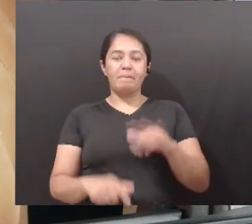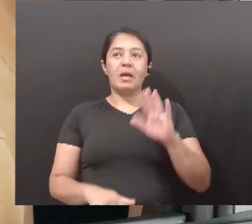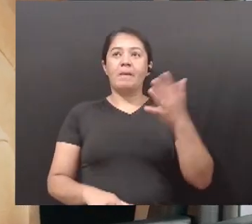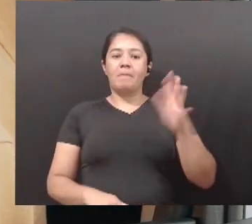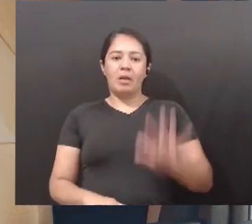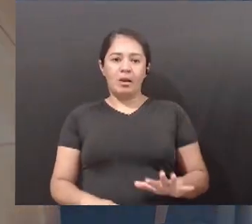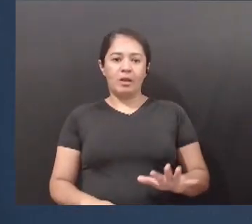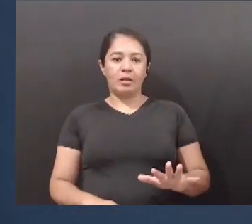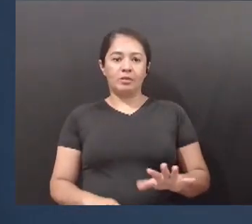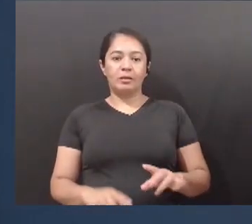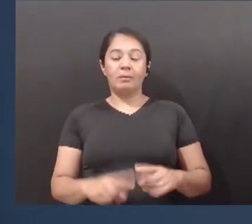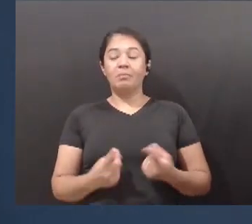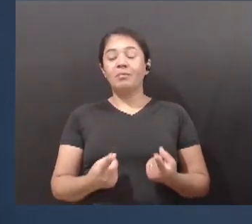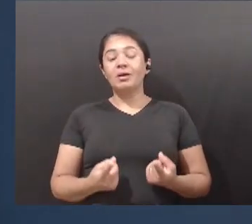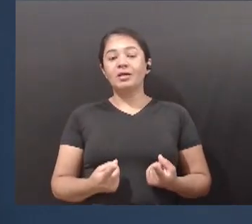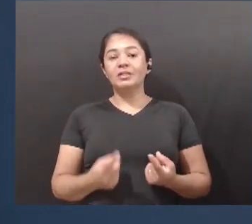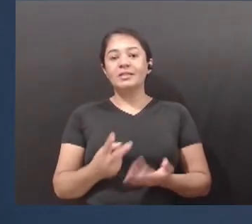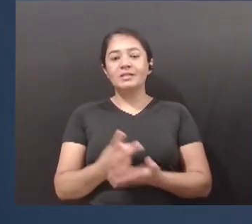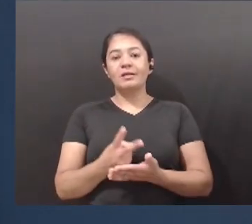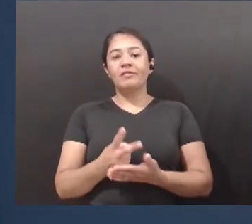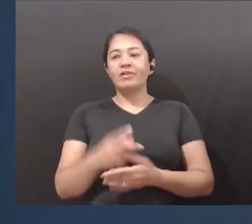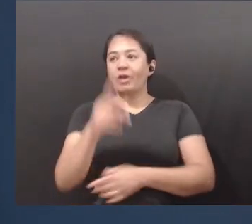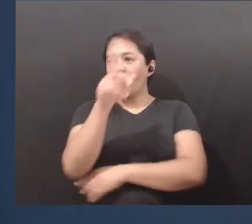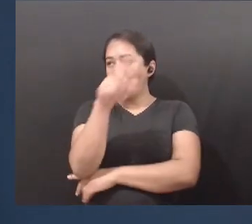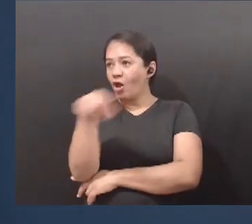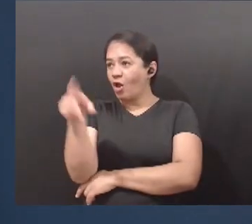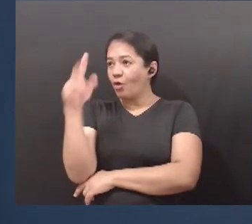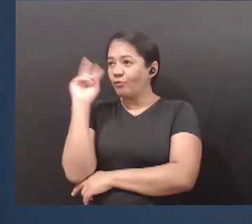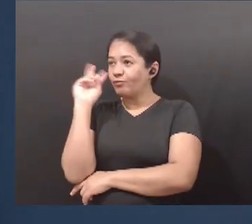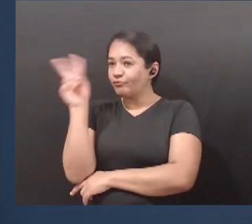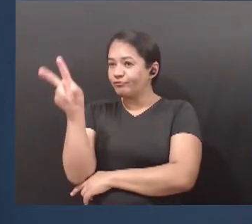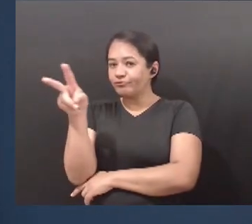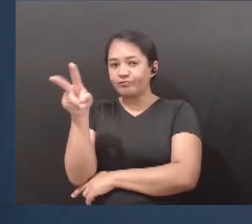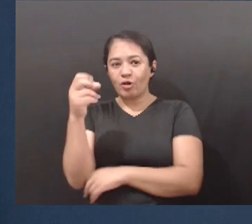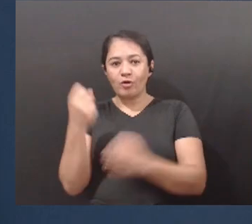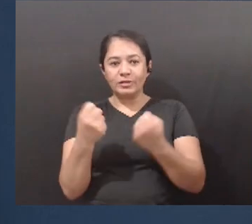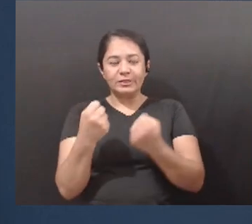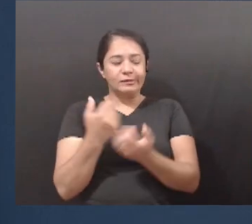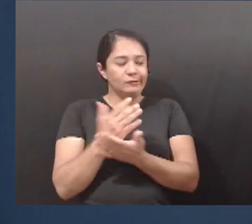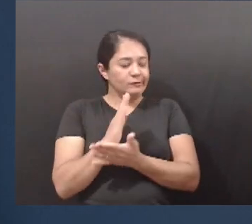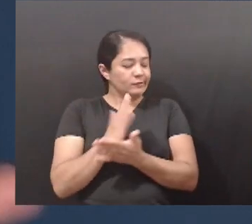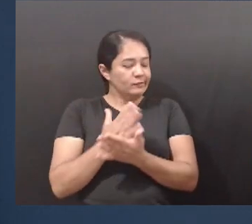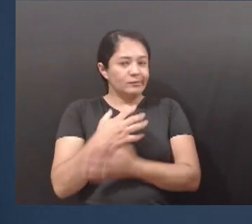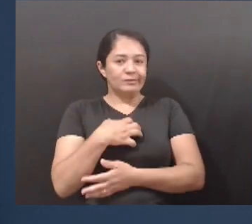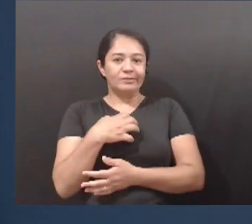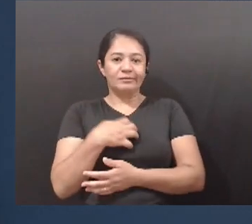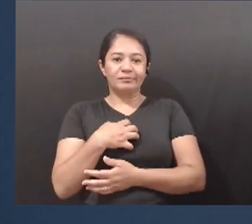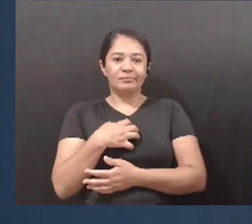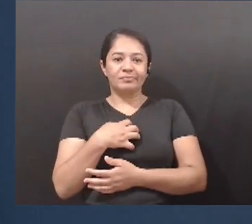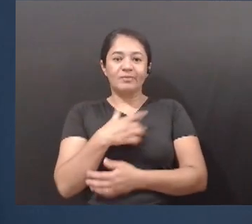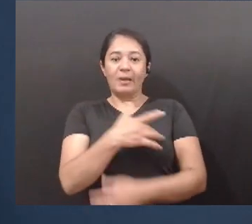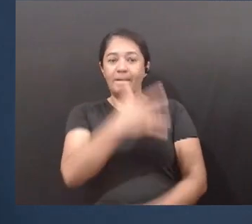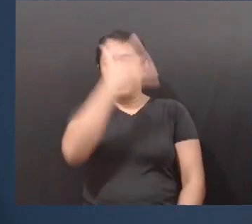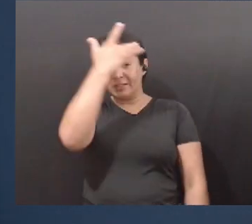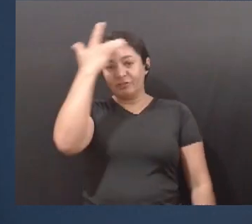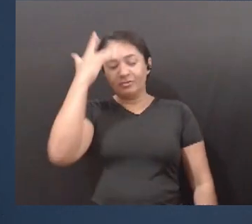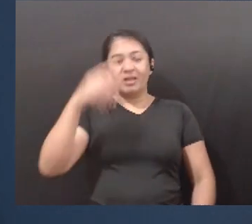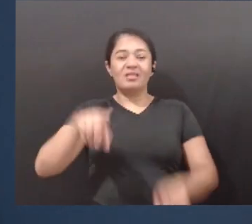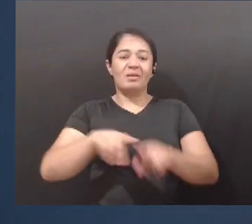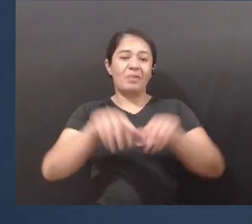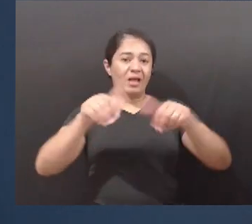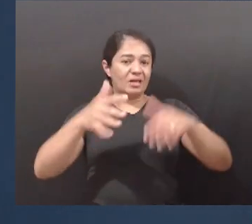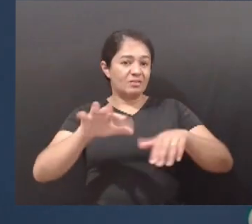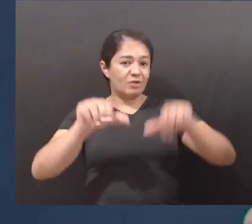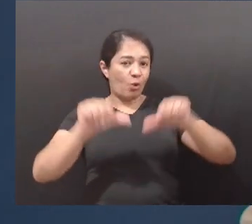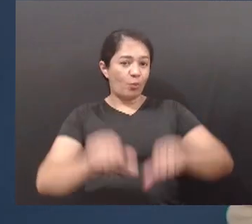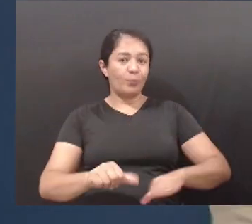ela toda vez fica olhando o carro dos sonhos dela passando na rua e aquilo fica incomodando ela. E aí talvez para a saúde emocional dela também já não faça tanto sentido. Então,